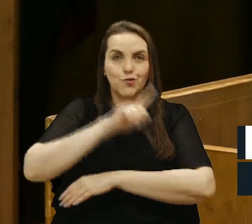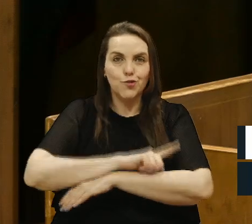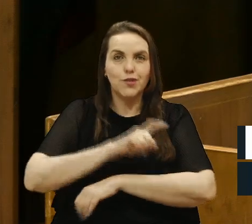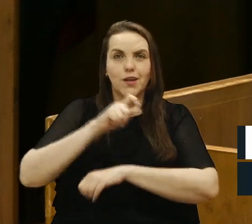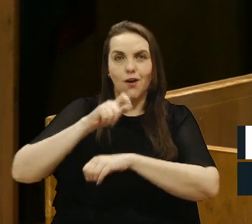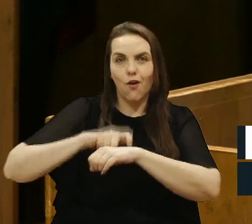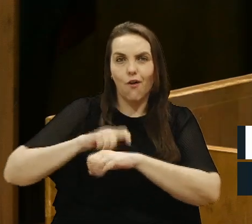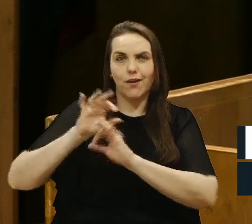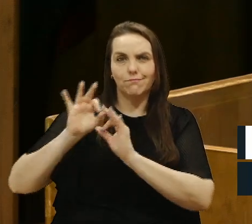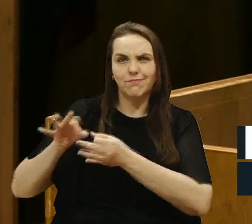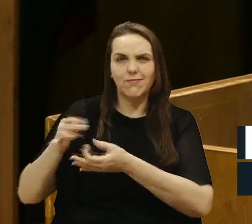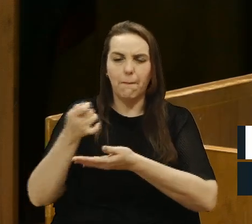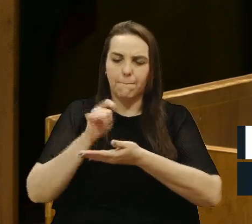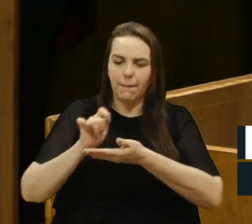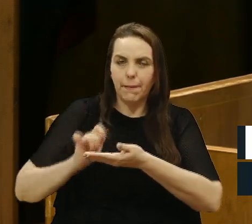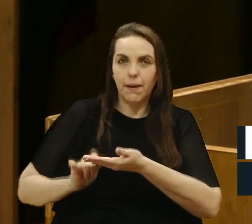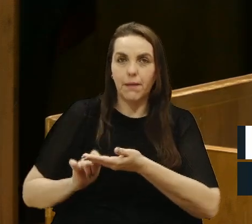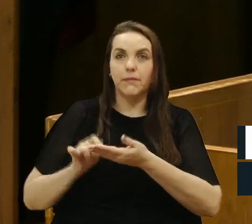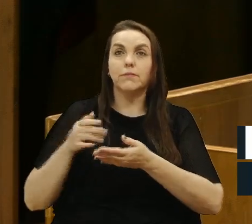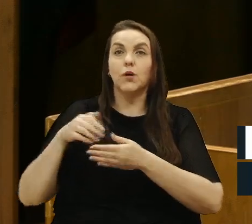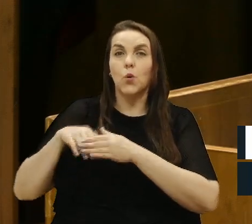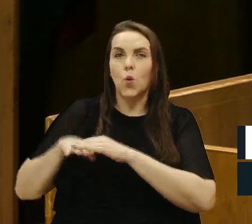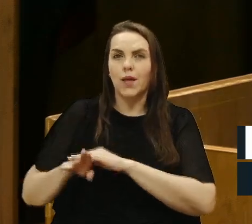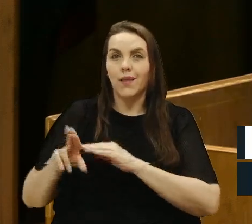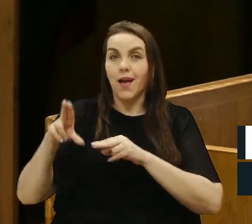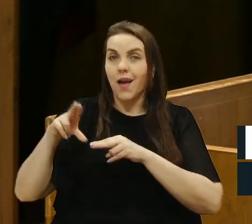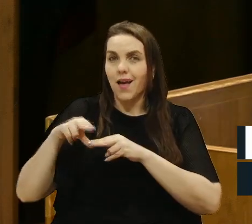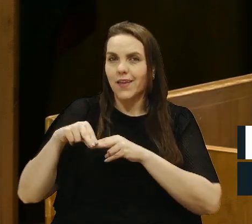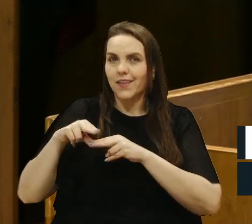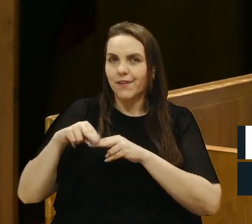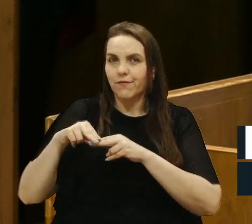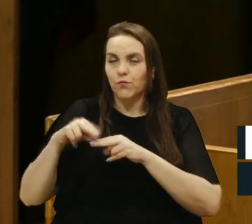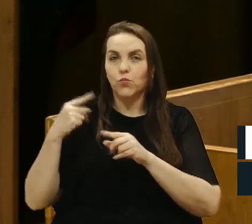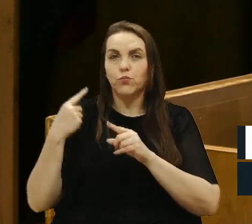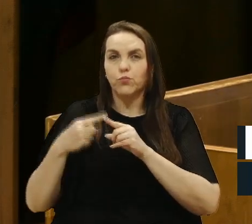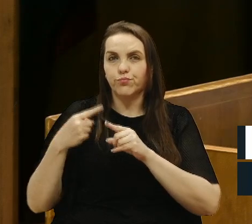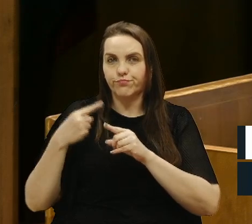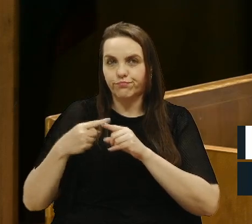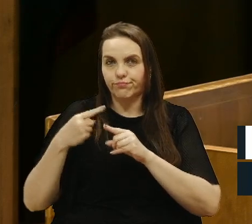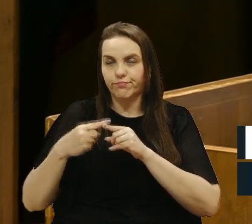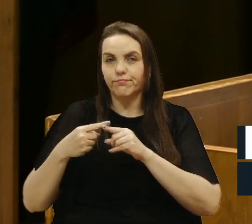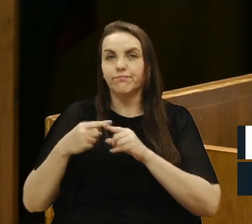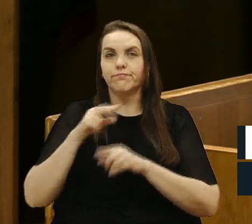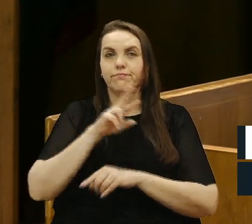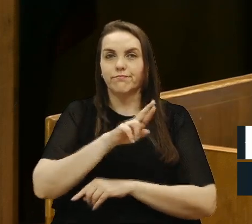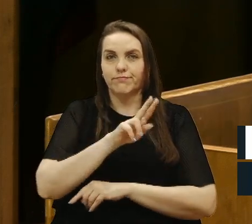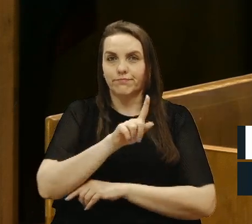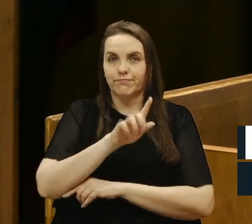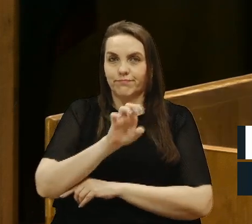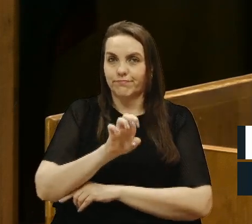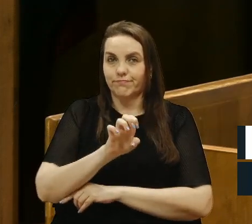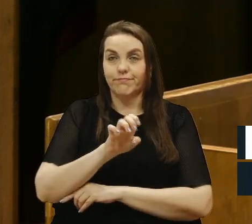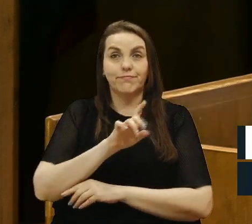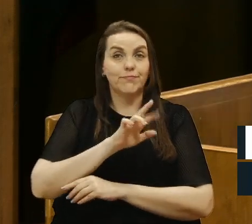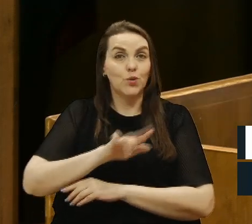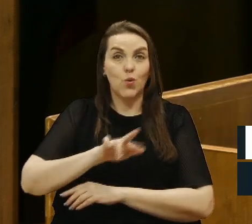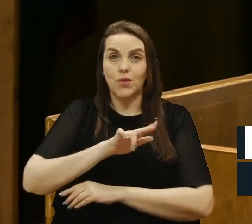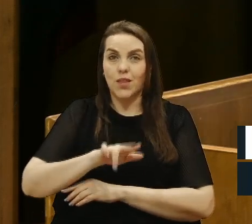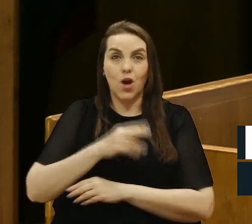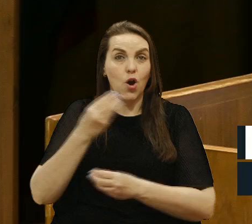tudo direitinho e segurar isso arquivado. Por quê? Porque a RGE não tem